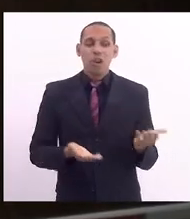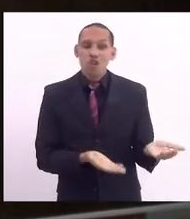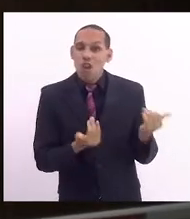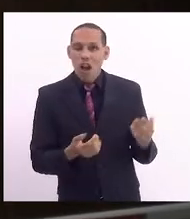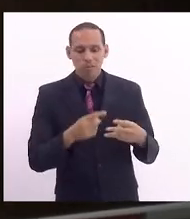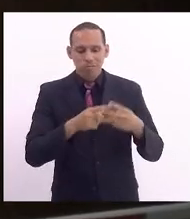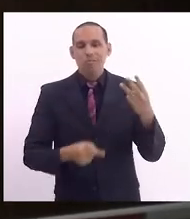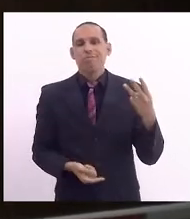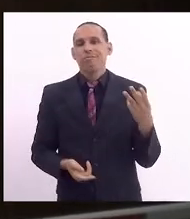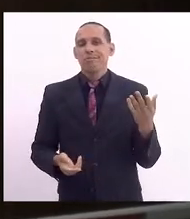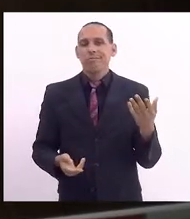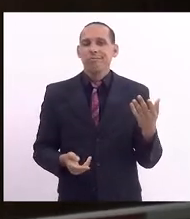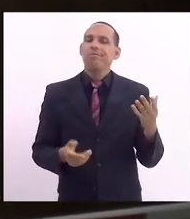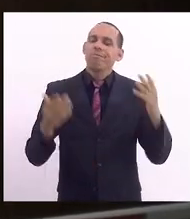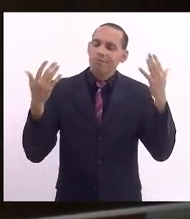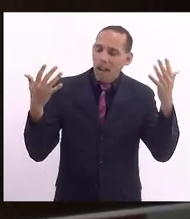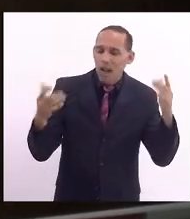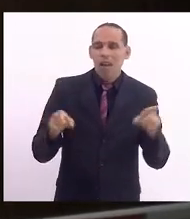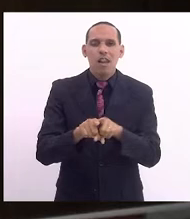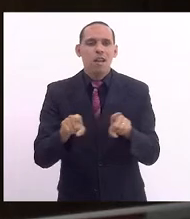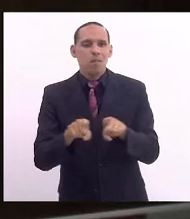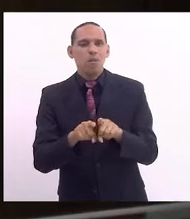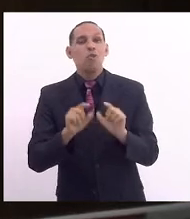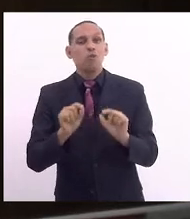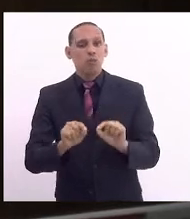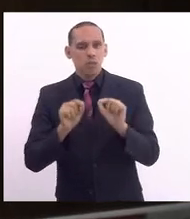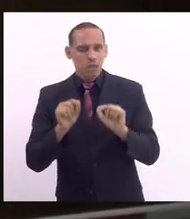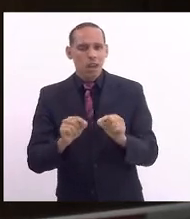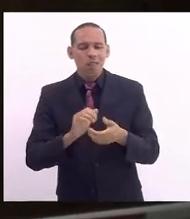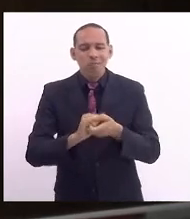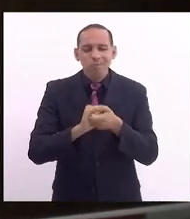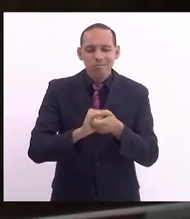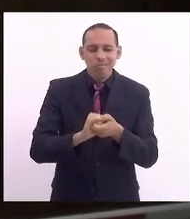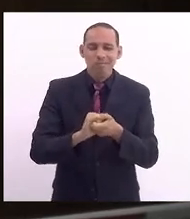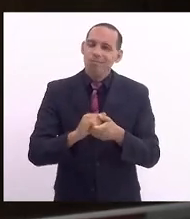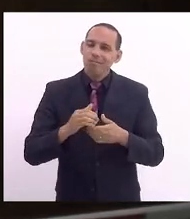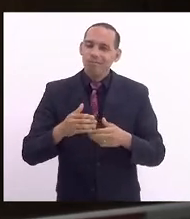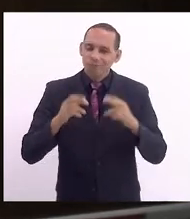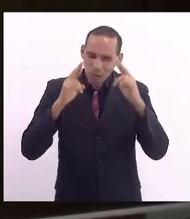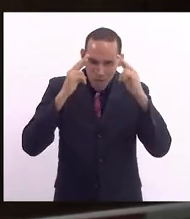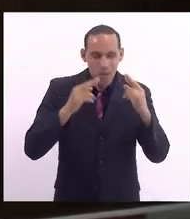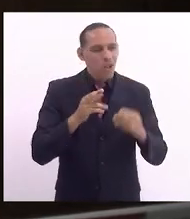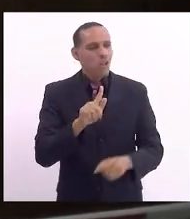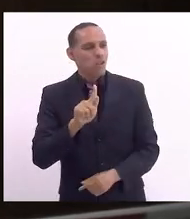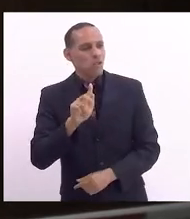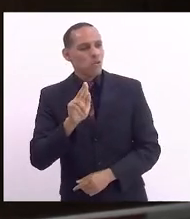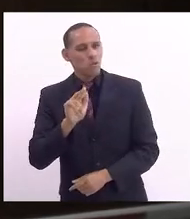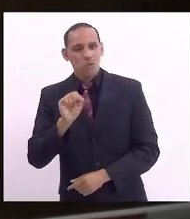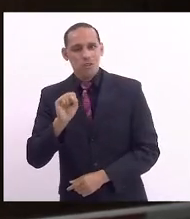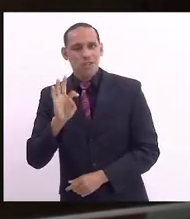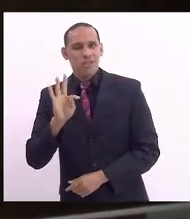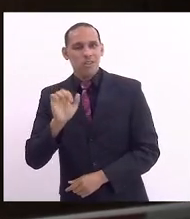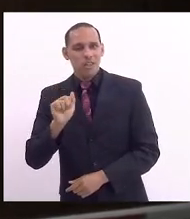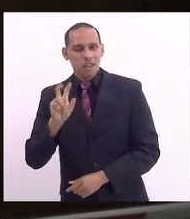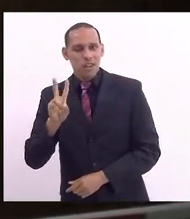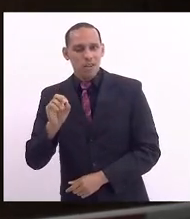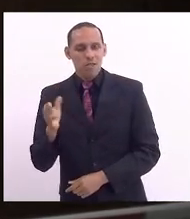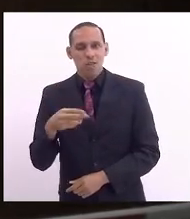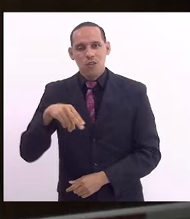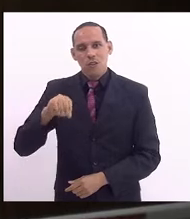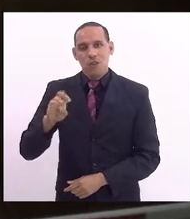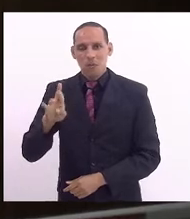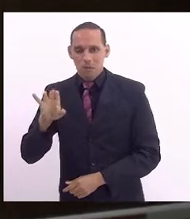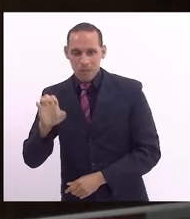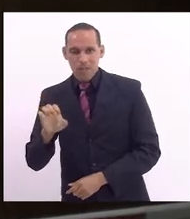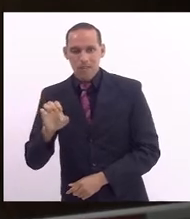parabenizar, mas também de forma muito respeitosa, cumprimentar o Gustavo Nobre, dizer que, como Dani, em